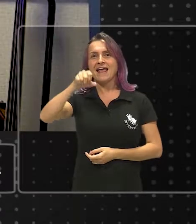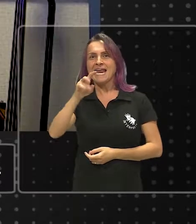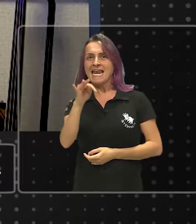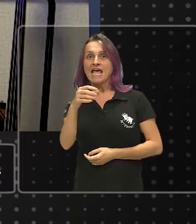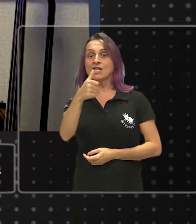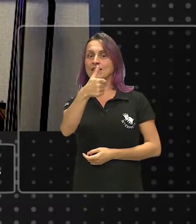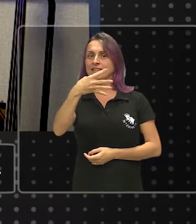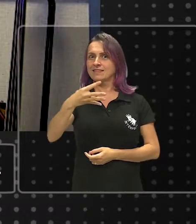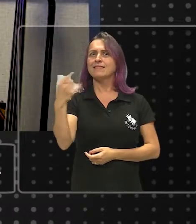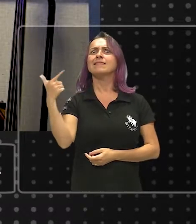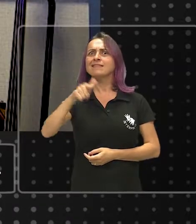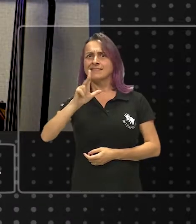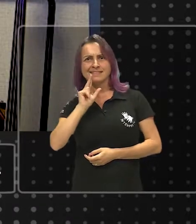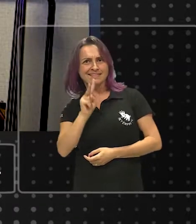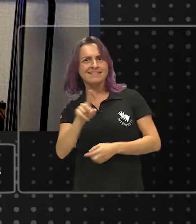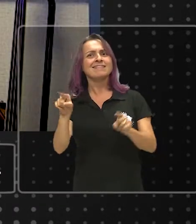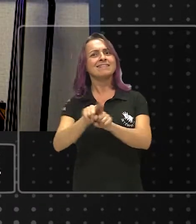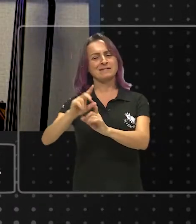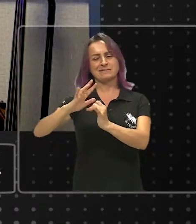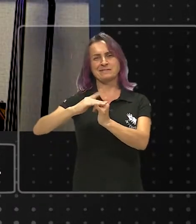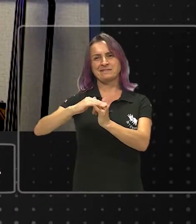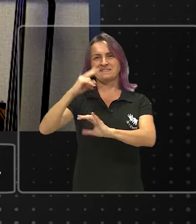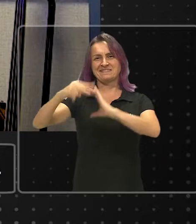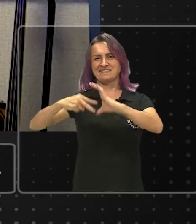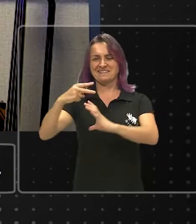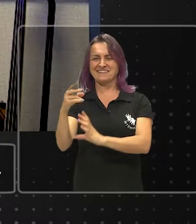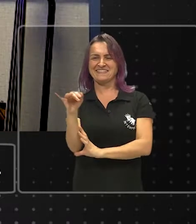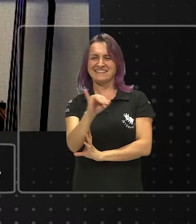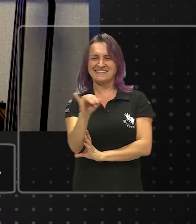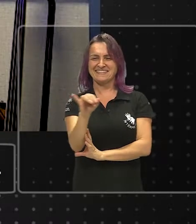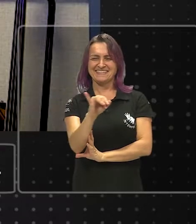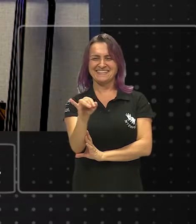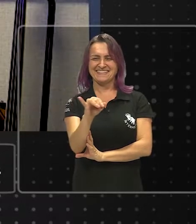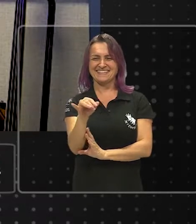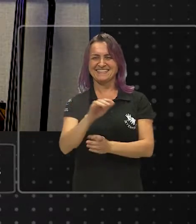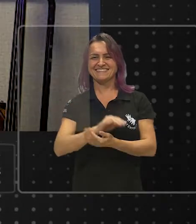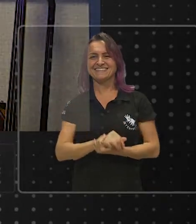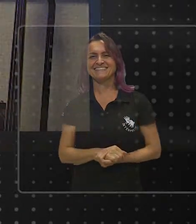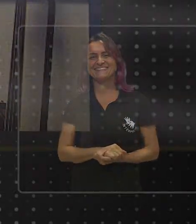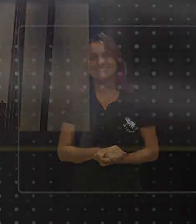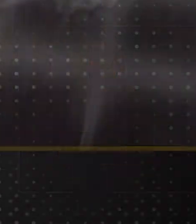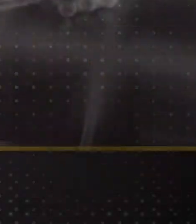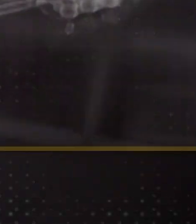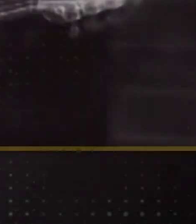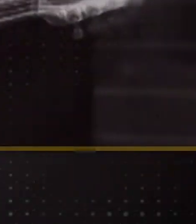no canal 14, e pelo YouTube da Câmara de Vereadores de Itajaí.